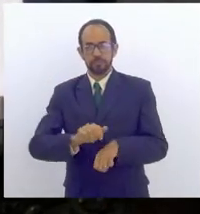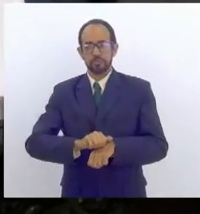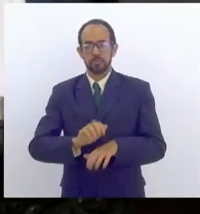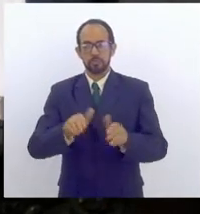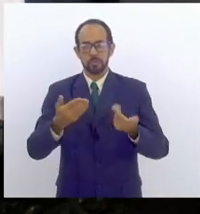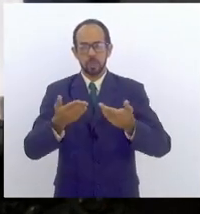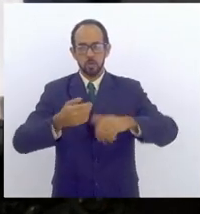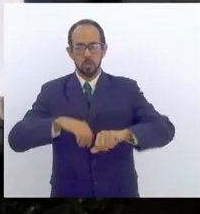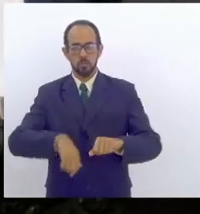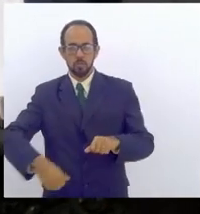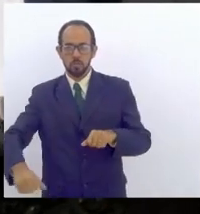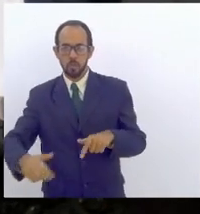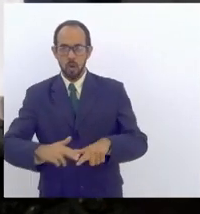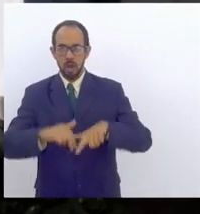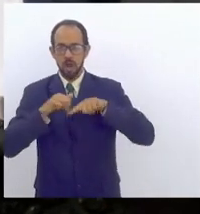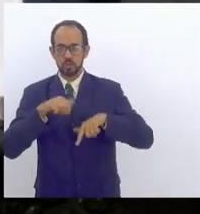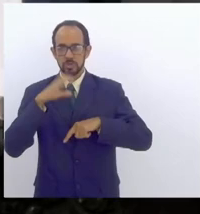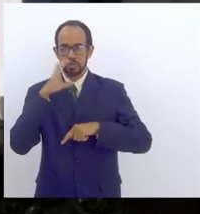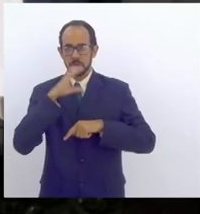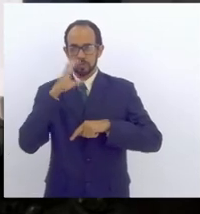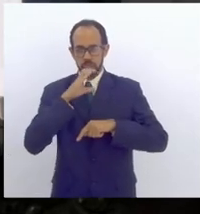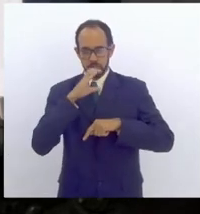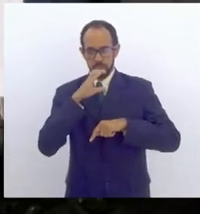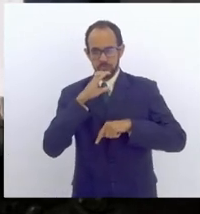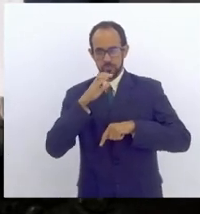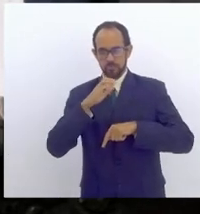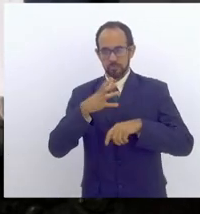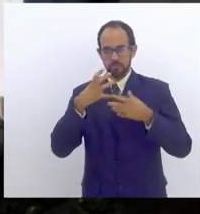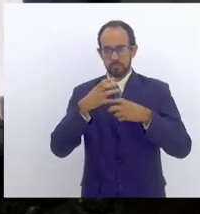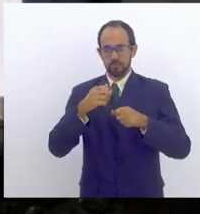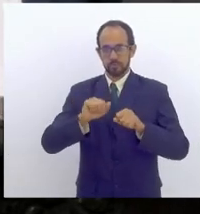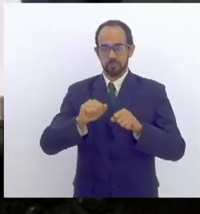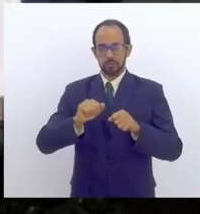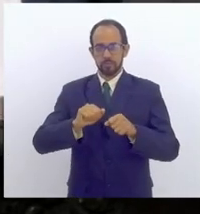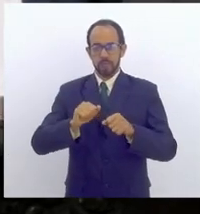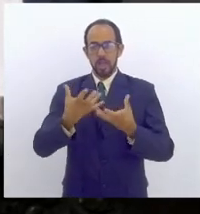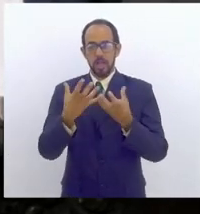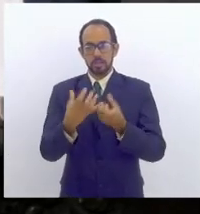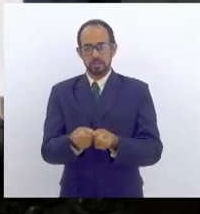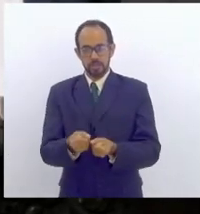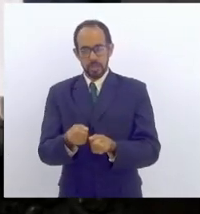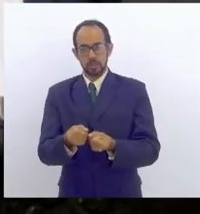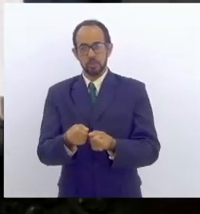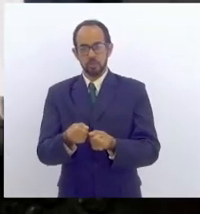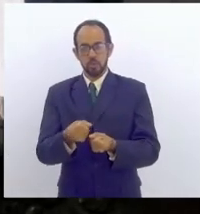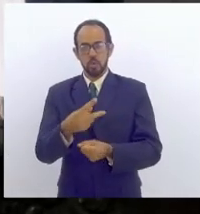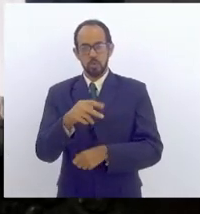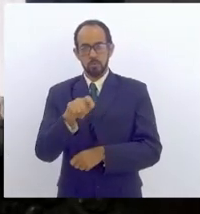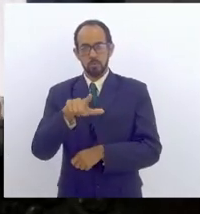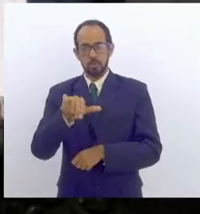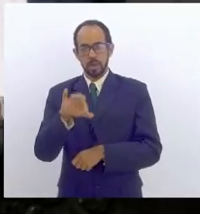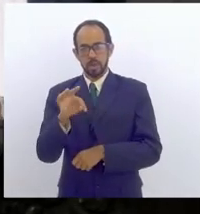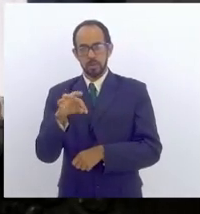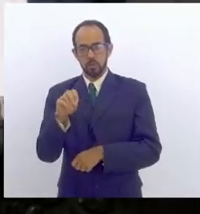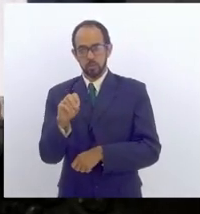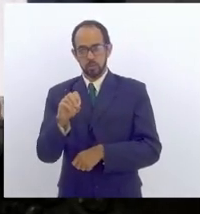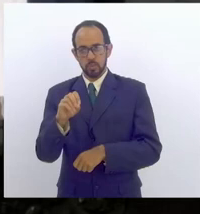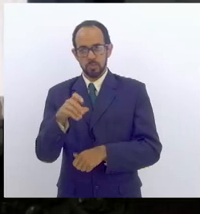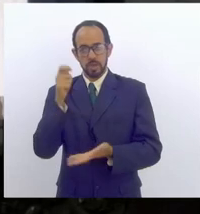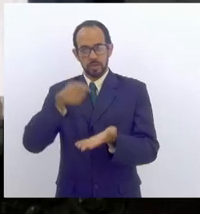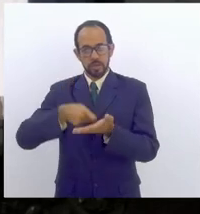da urgência, defiro o pleito liminar para determinar que o presidente da Alerge